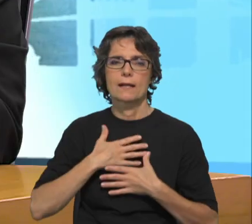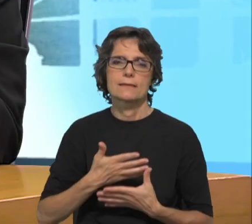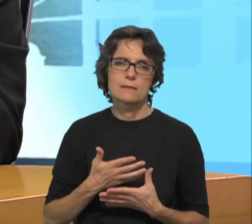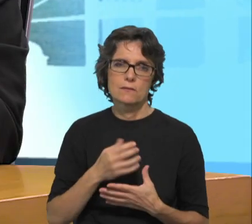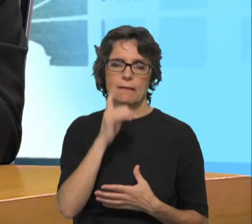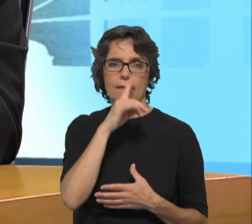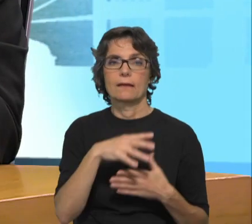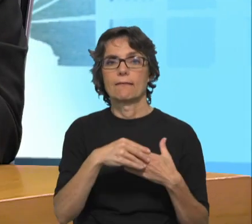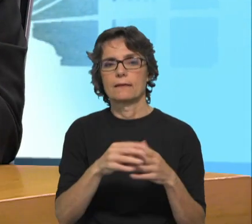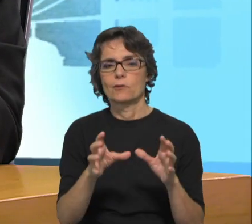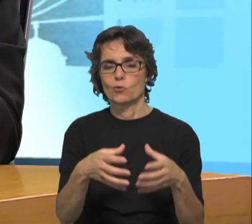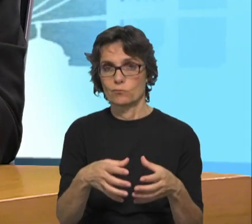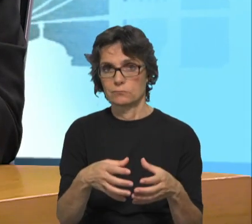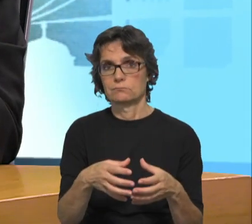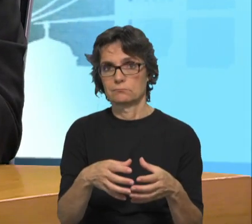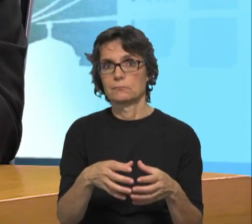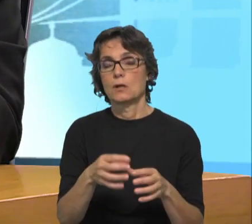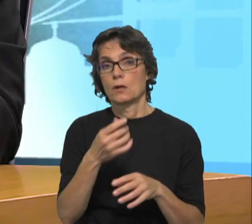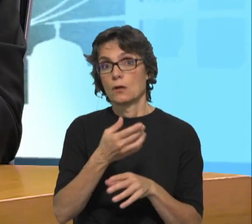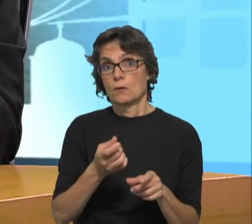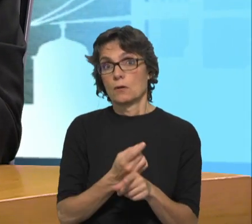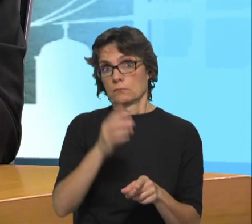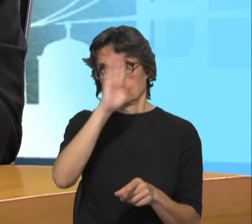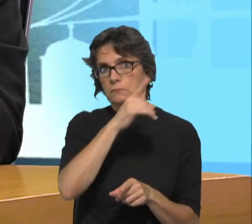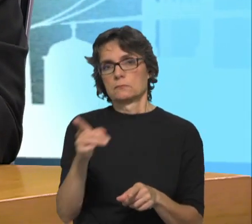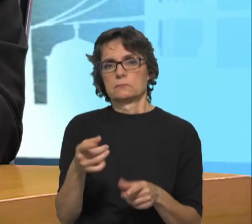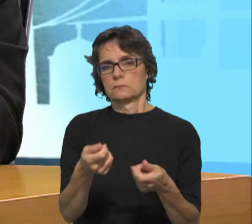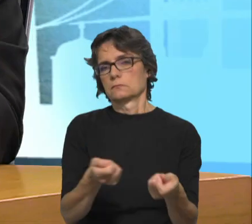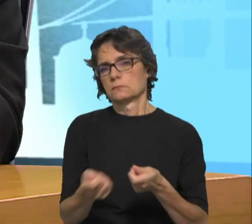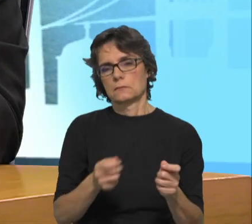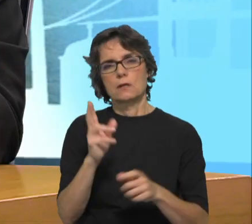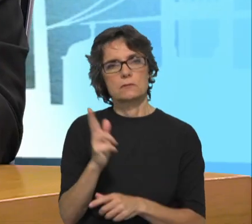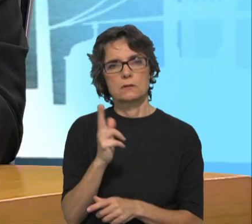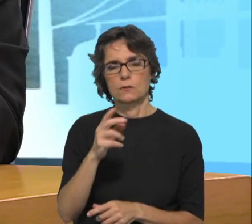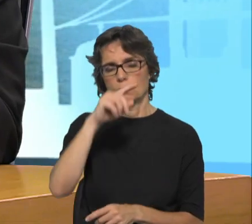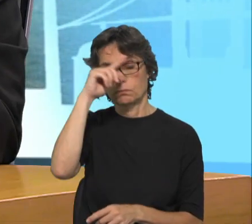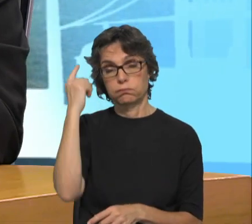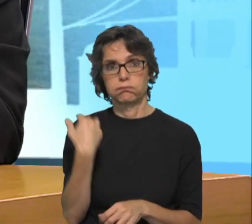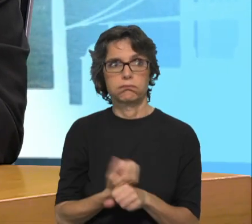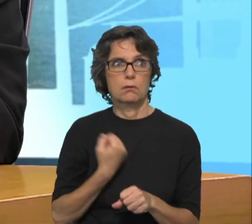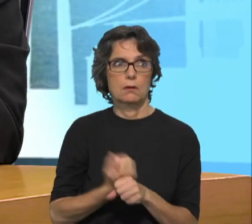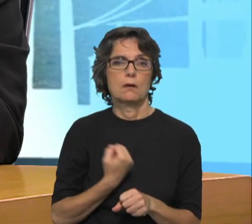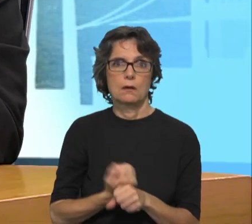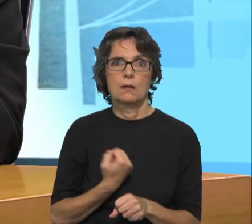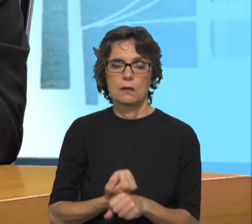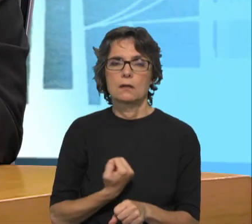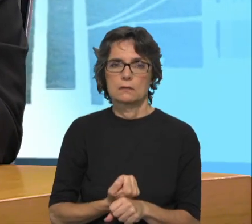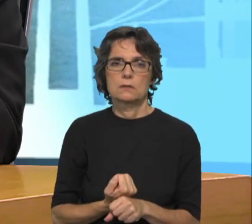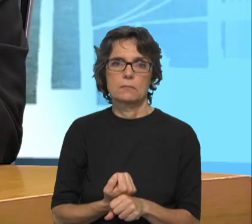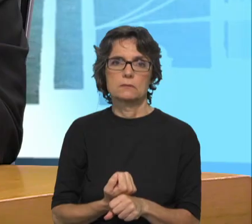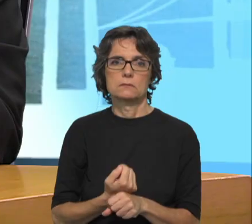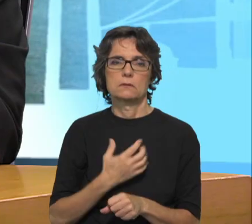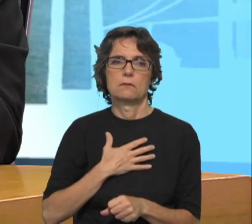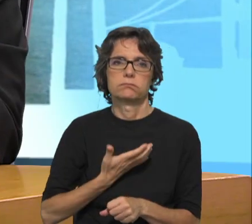grupos, porque, de facto, a preparação da jornada foi muito empenhativa, exigiu muito de todos e, claro,